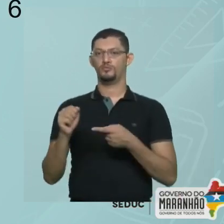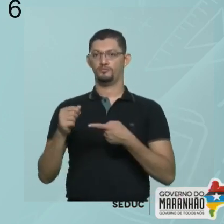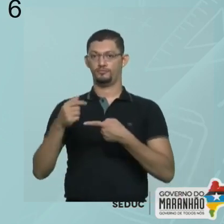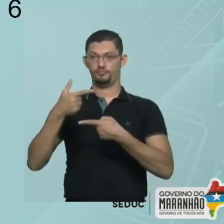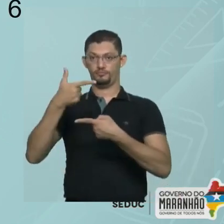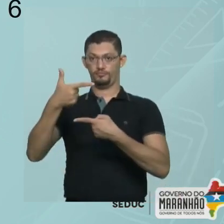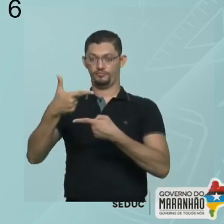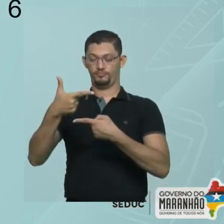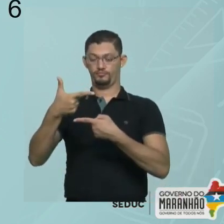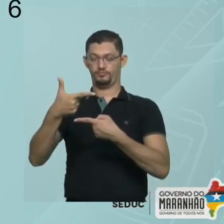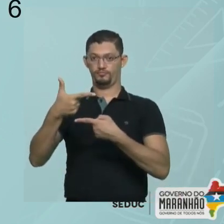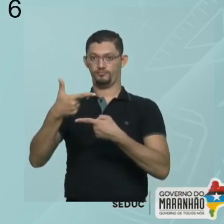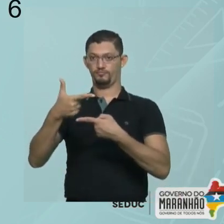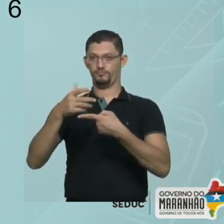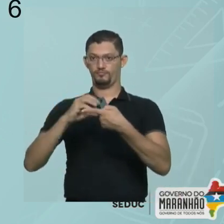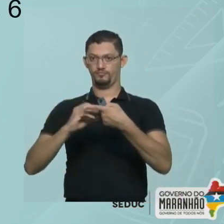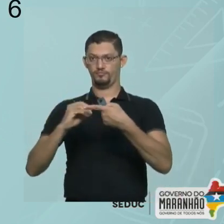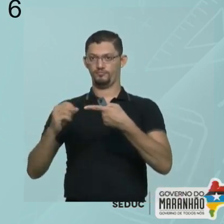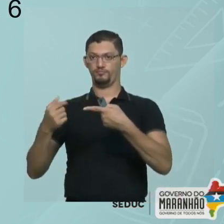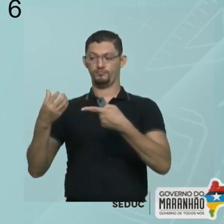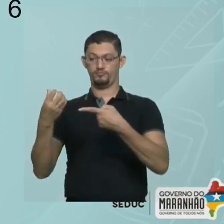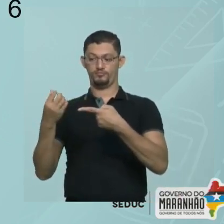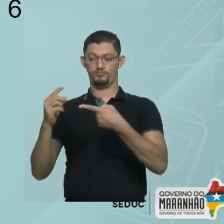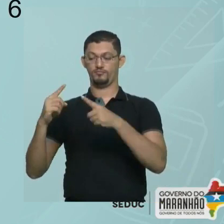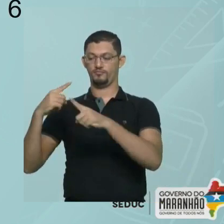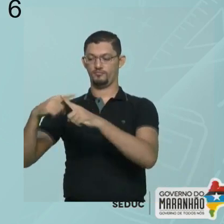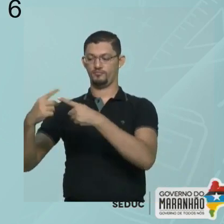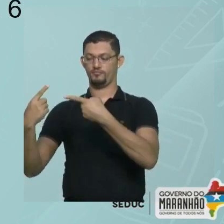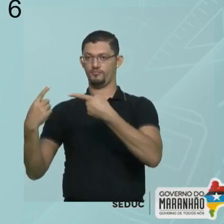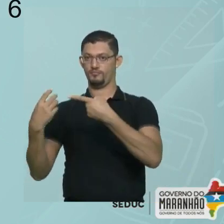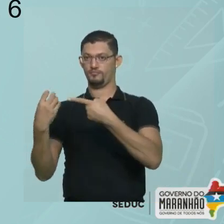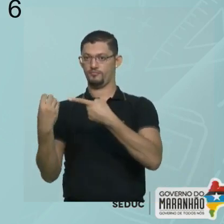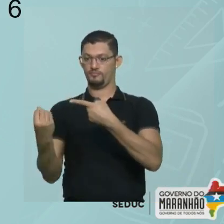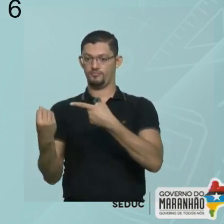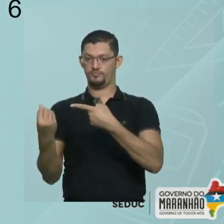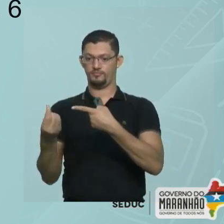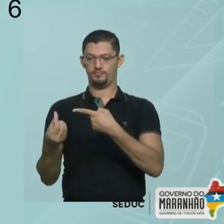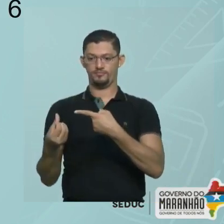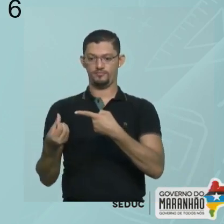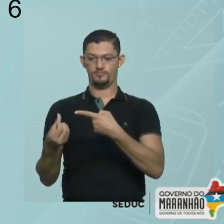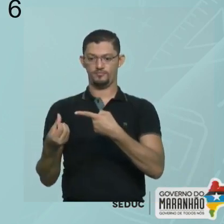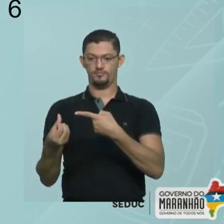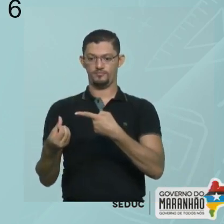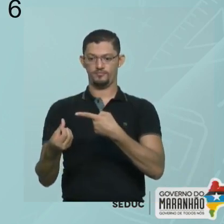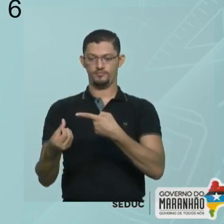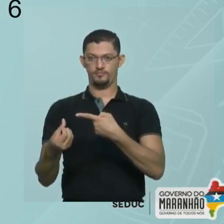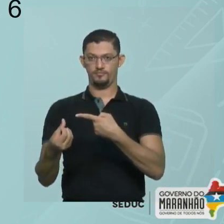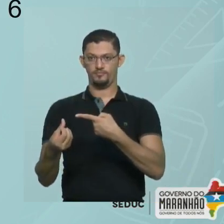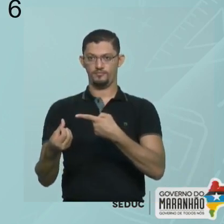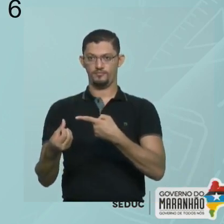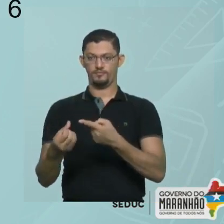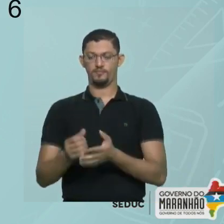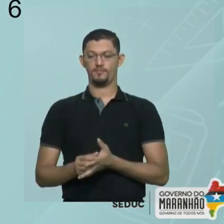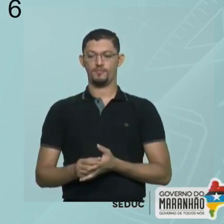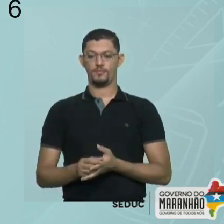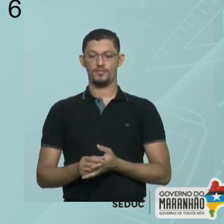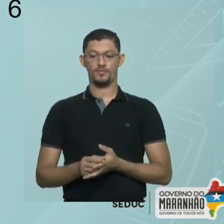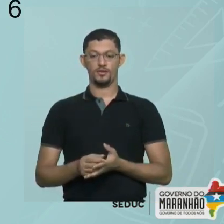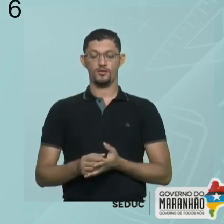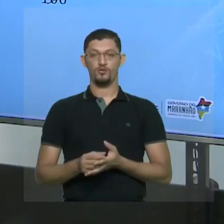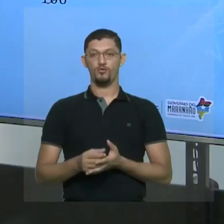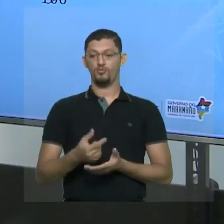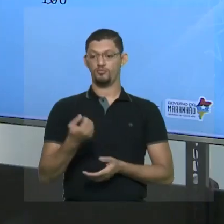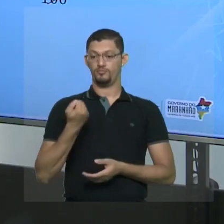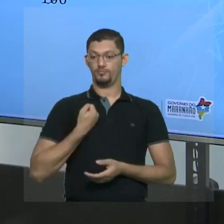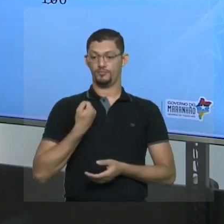fração. Se é 2%, é 2 sobre 100, vezes 6. Como esses números terminam em zero, eu